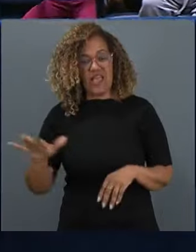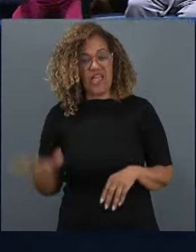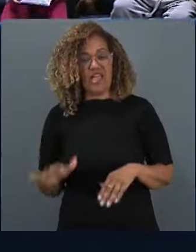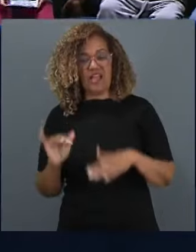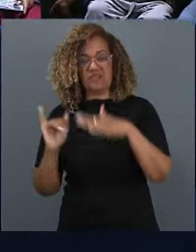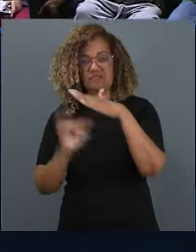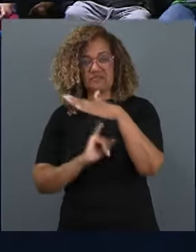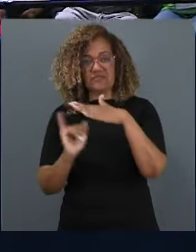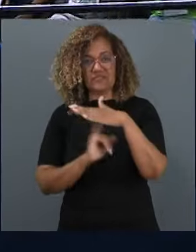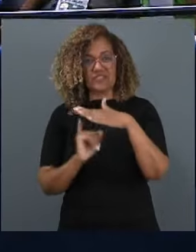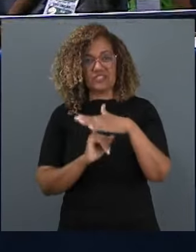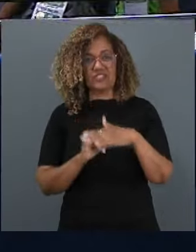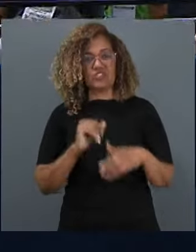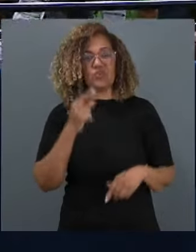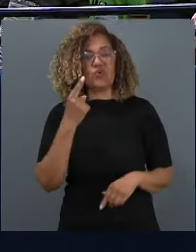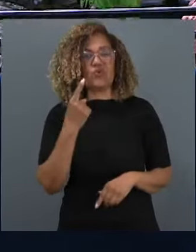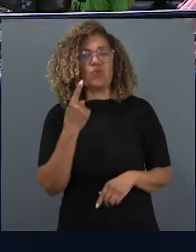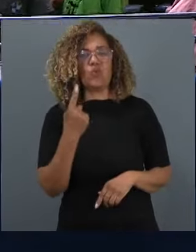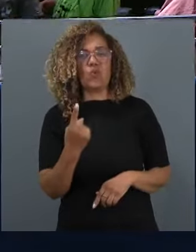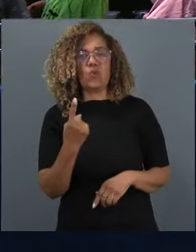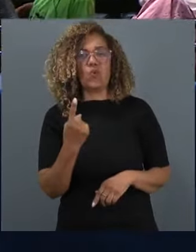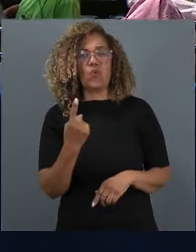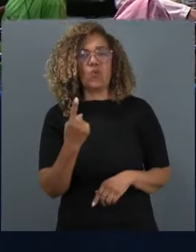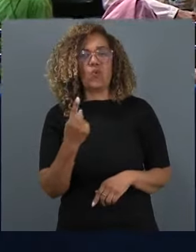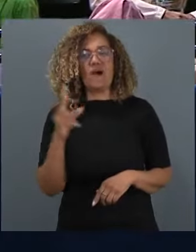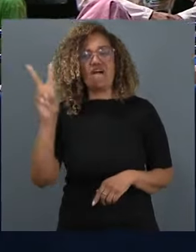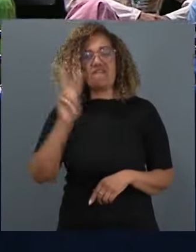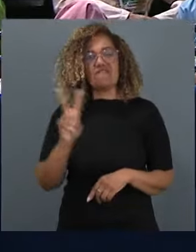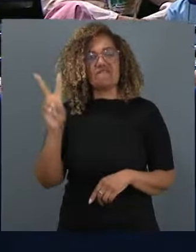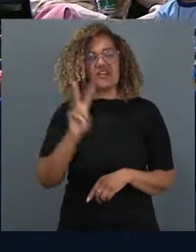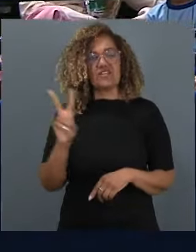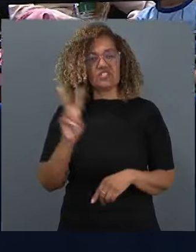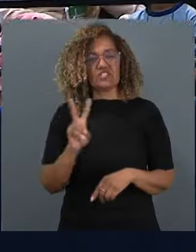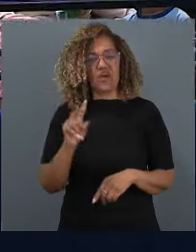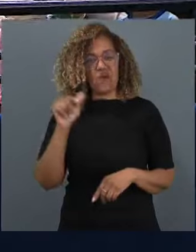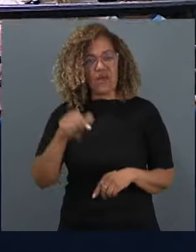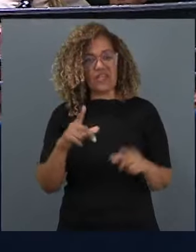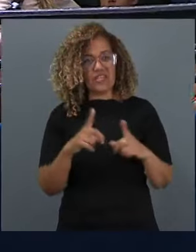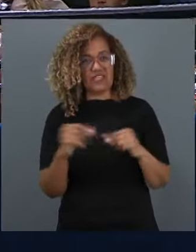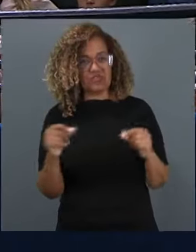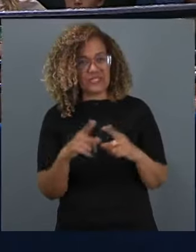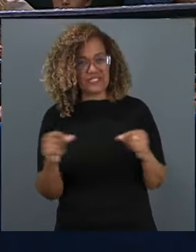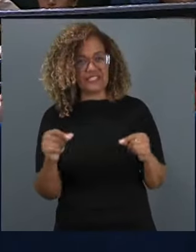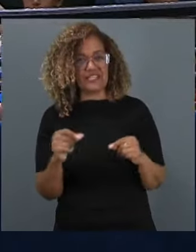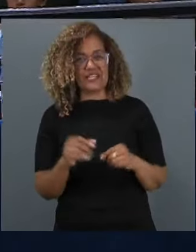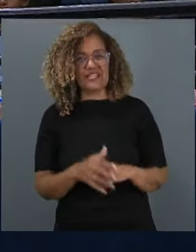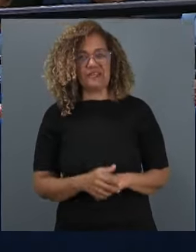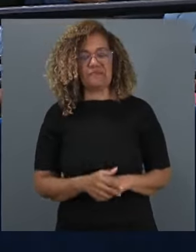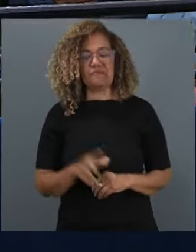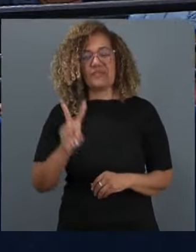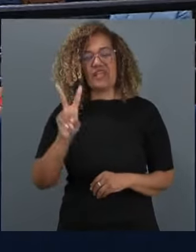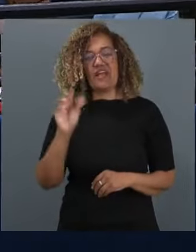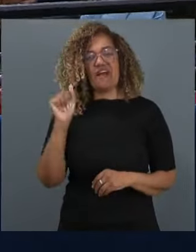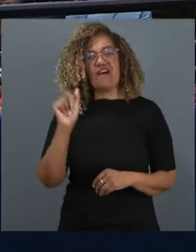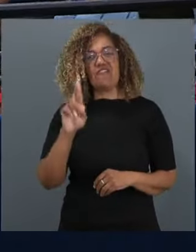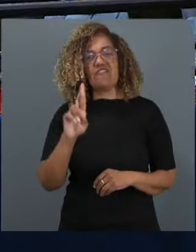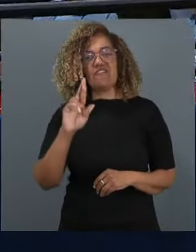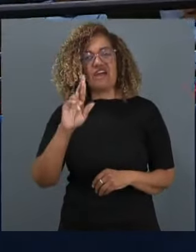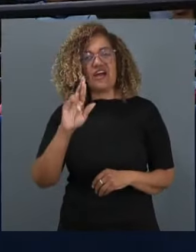Fundamental Fundamental 1 do Varjão, aqui de Brasília. Todas as